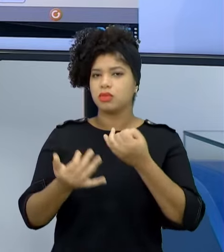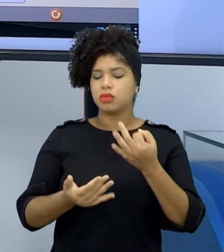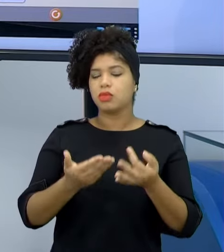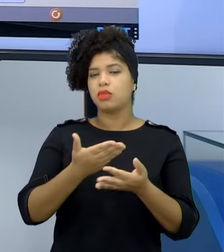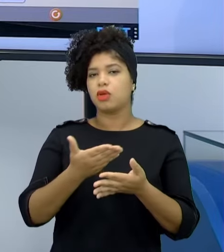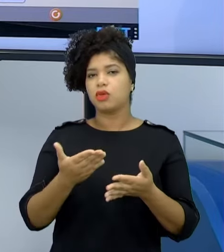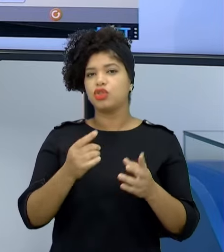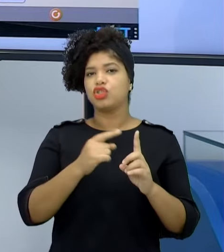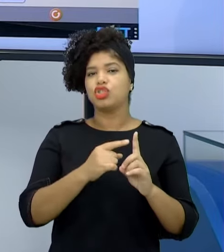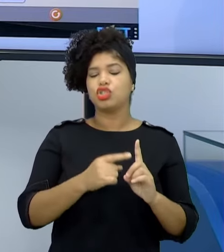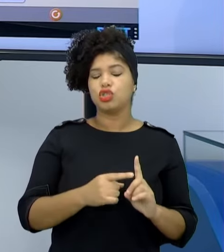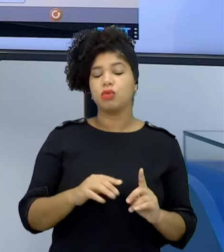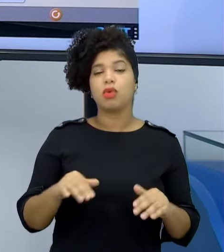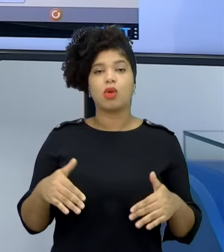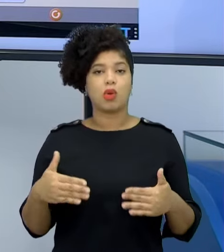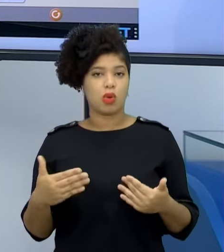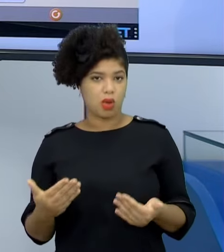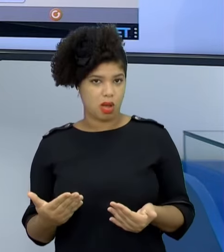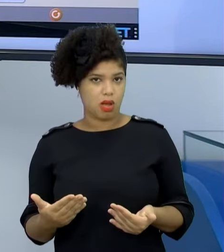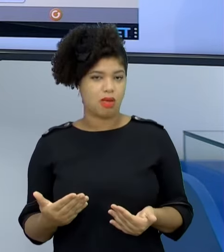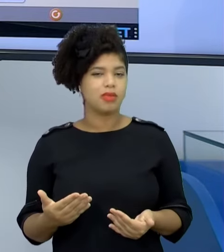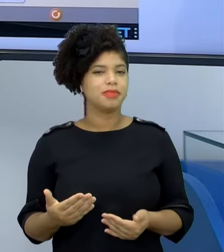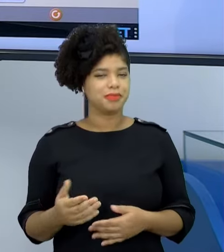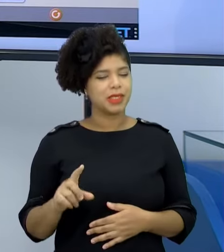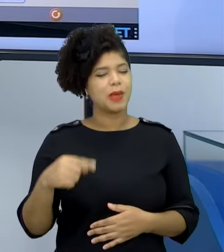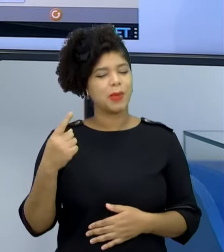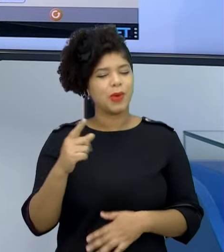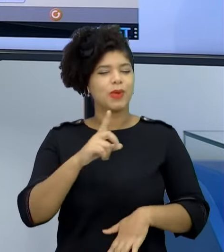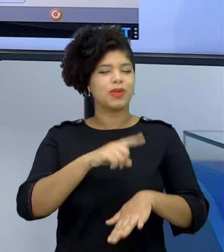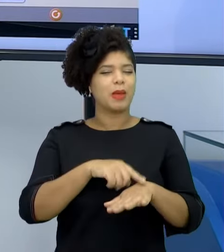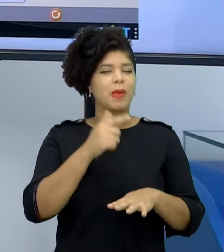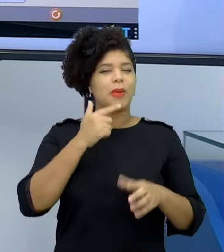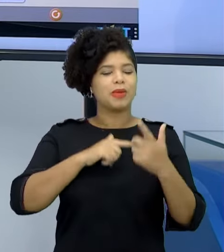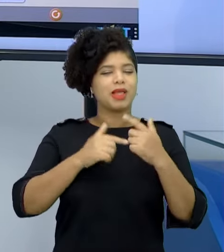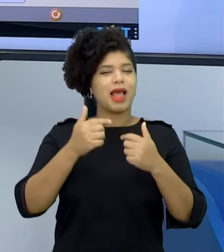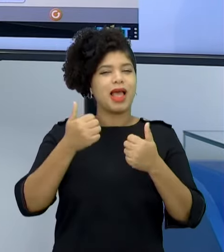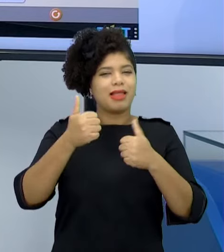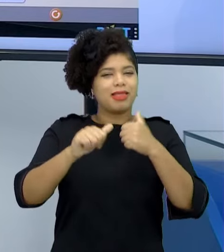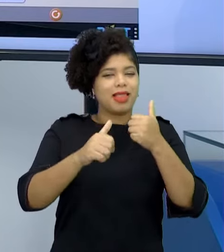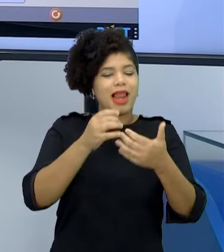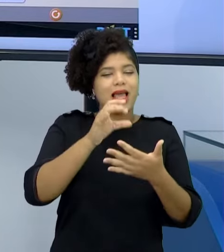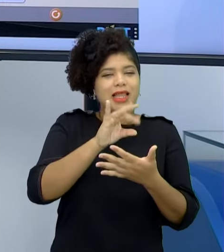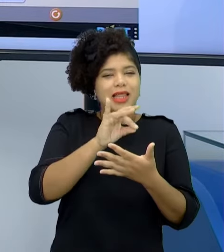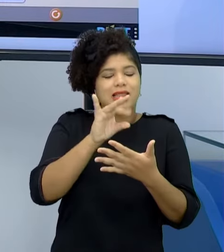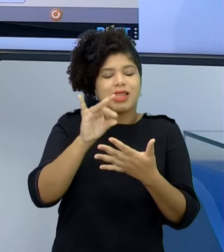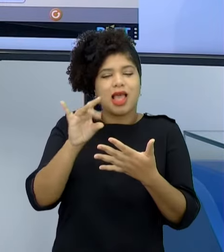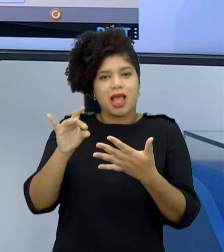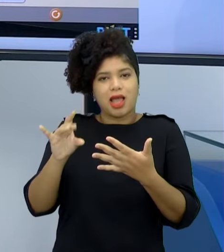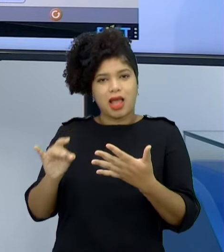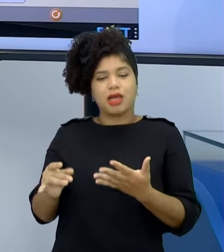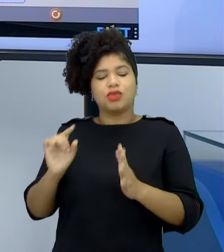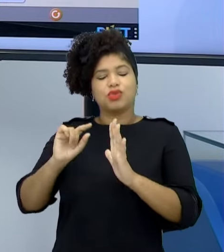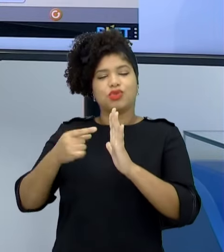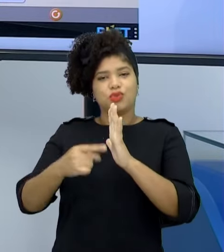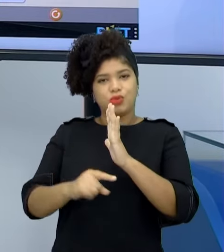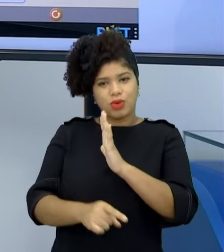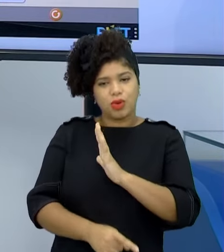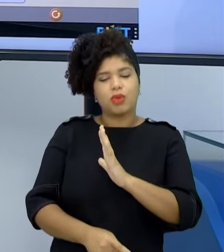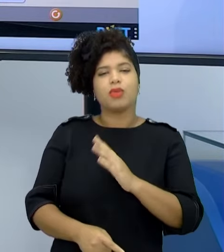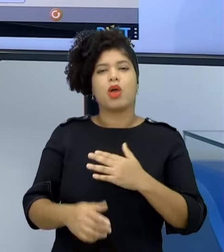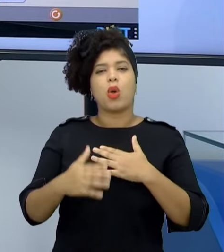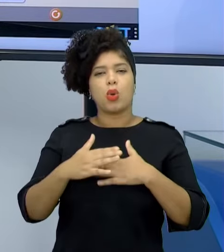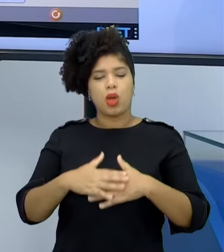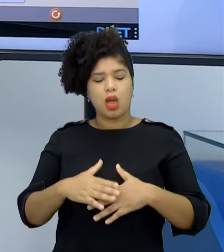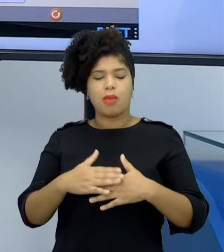aí, com o tempo, com o devido tempo, analisar de uma maneira mais